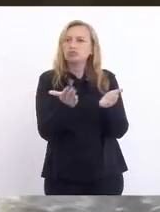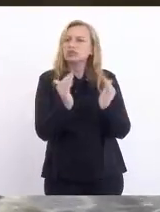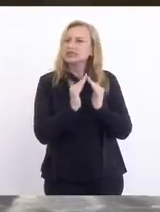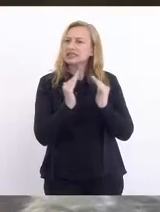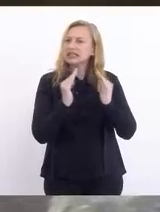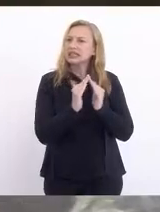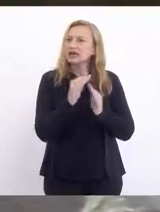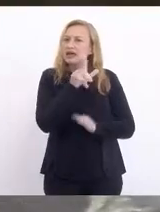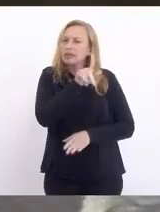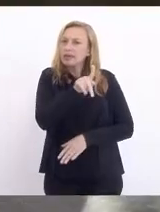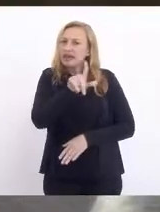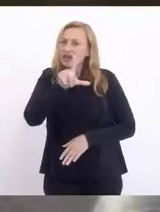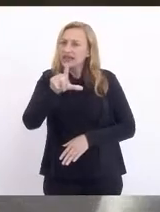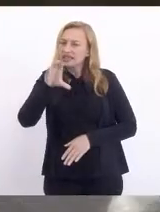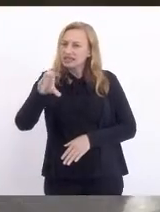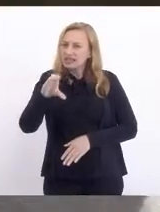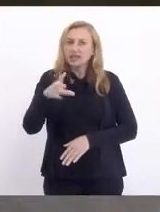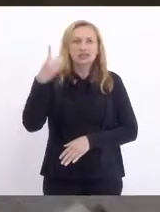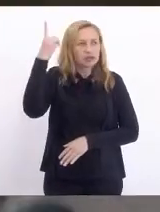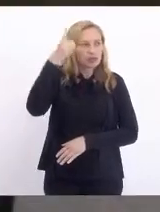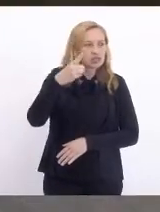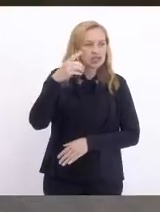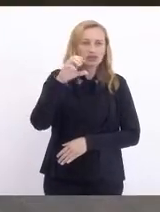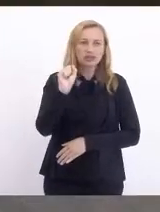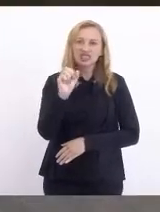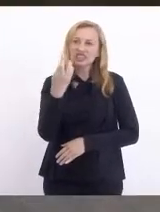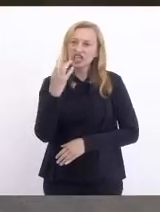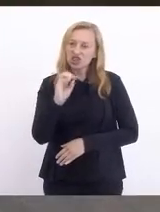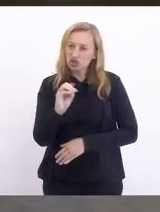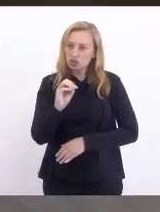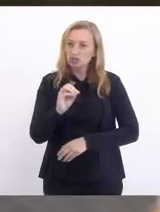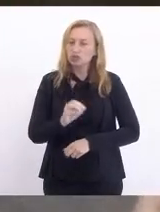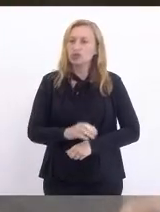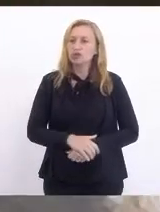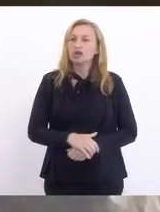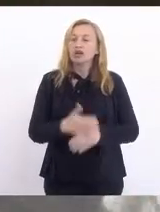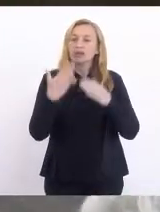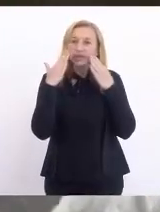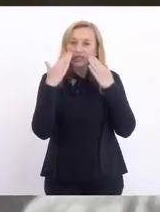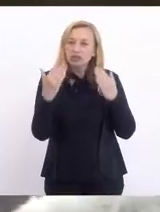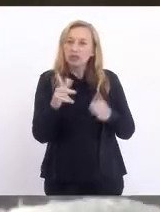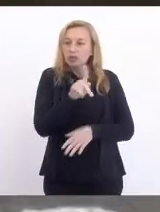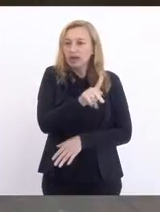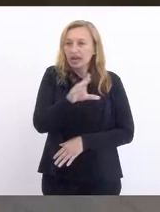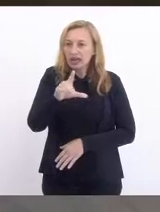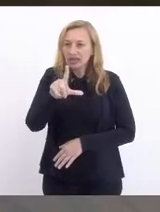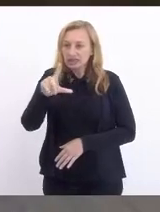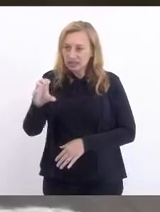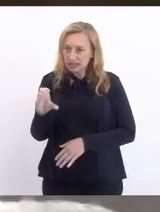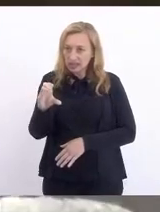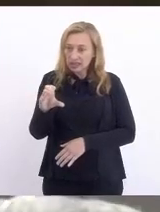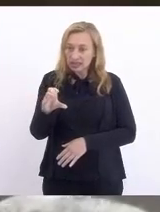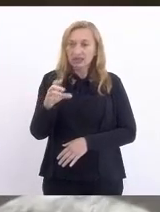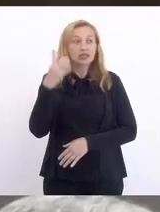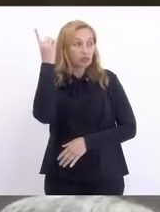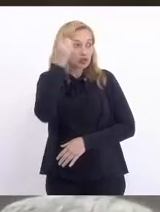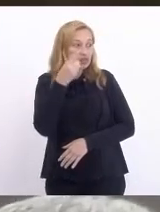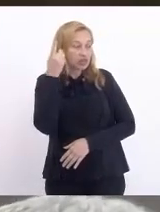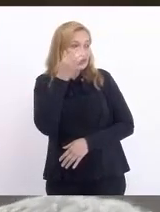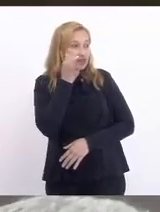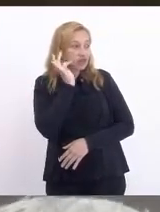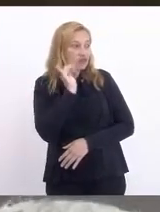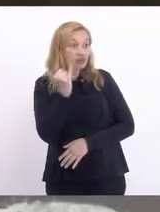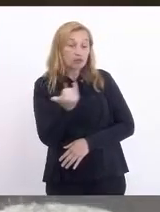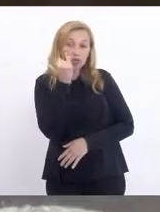casa um peles e o deputado Sérgio Fernandes Apresentou um PLC Deputado serafini muito importante